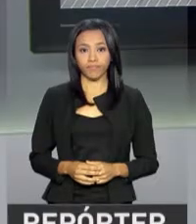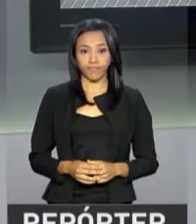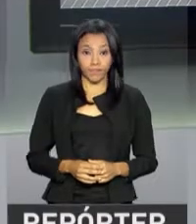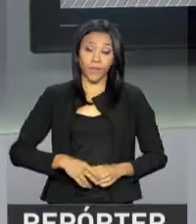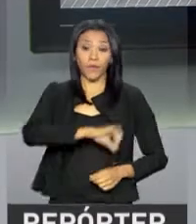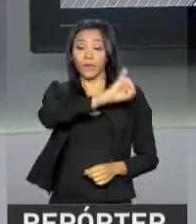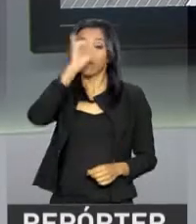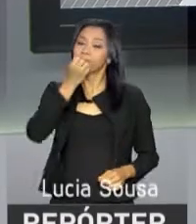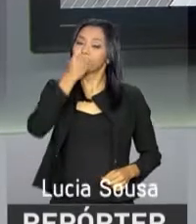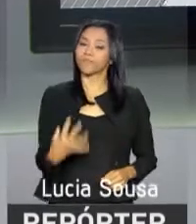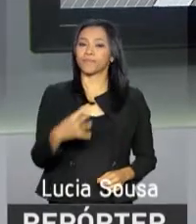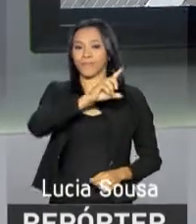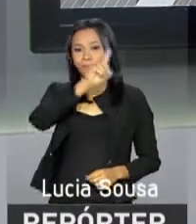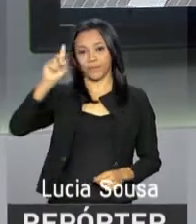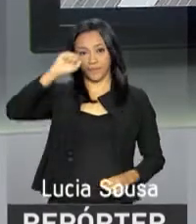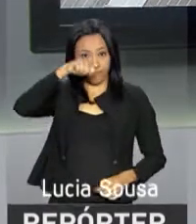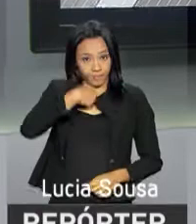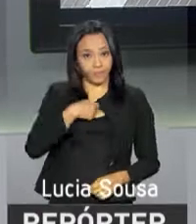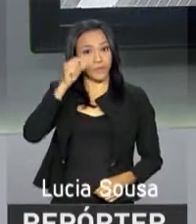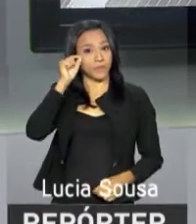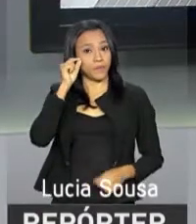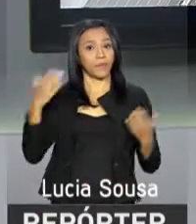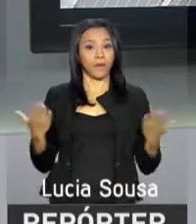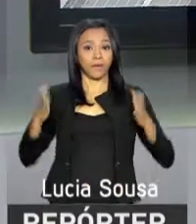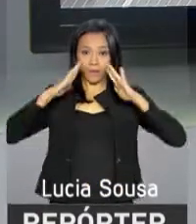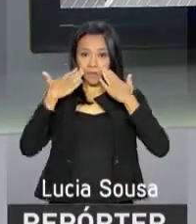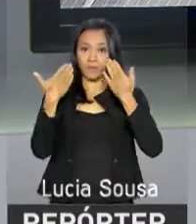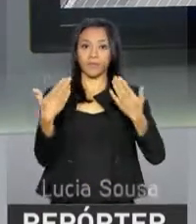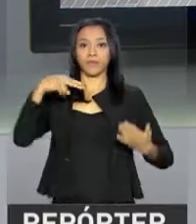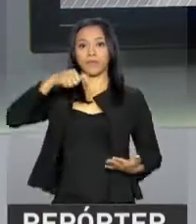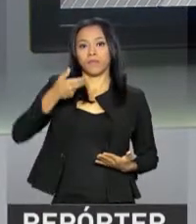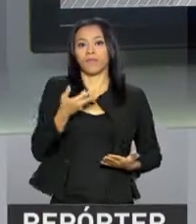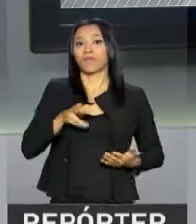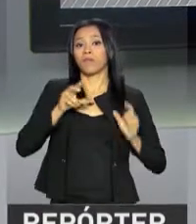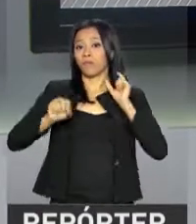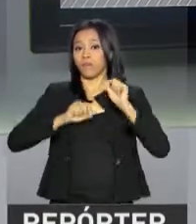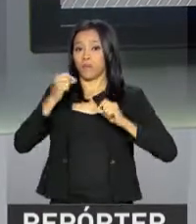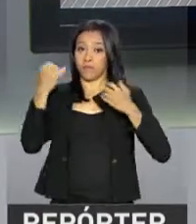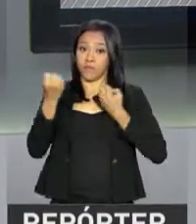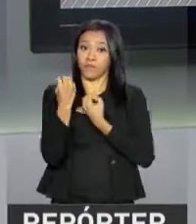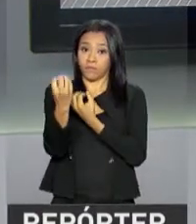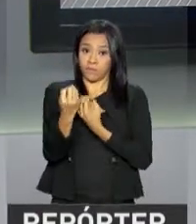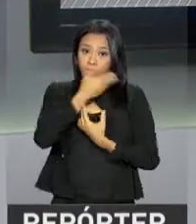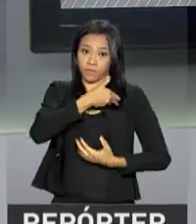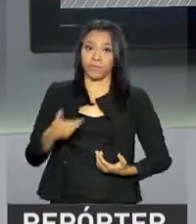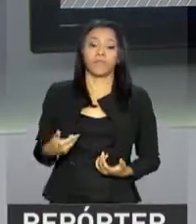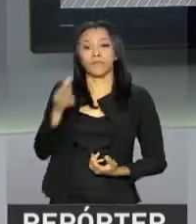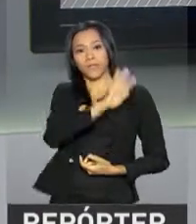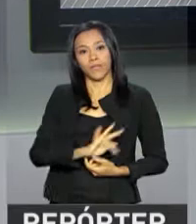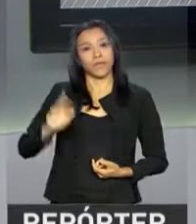olá bom dia eu sou carolina becker estamos no ar com repórter nbr notícias do governo federal nesta terça-feira